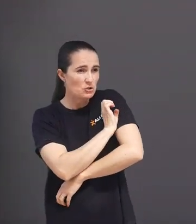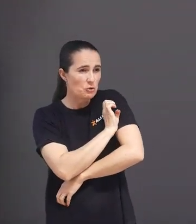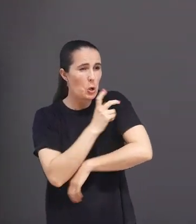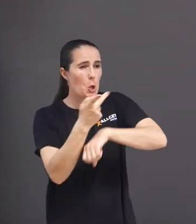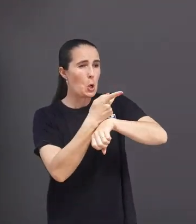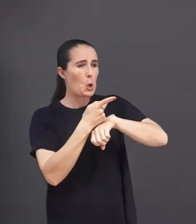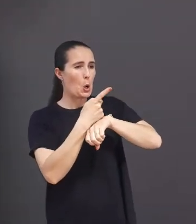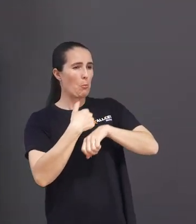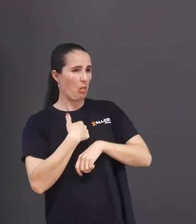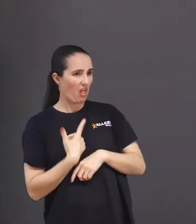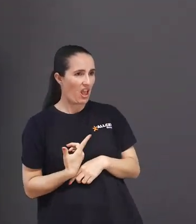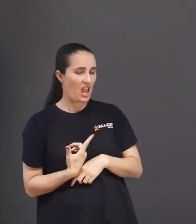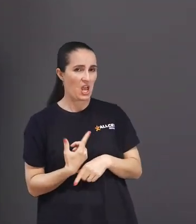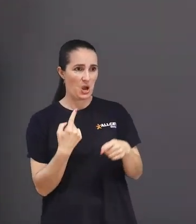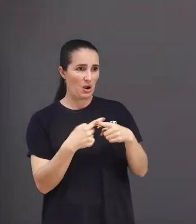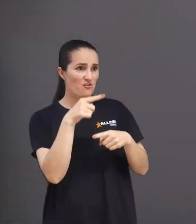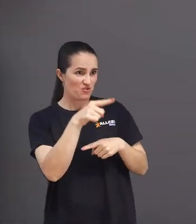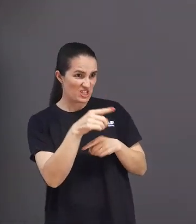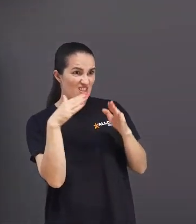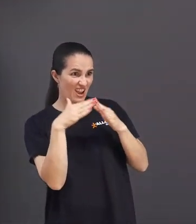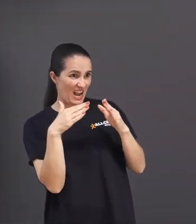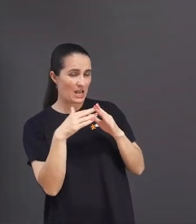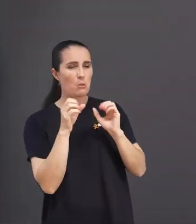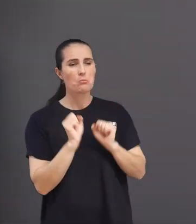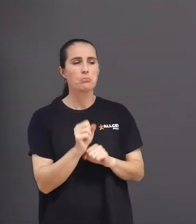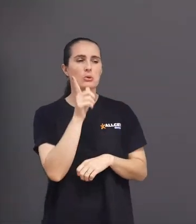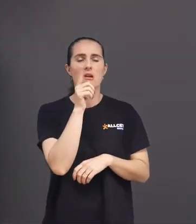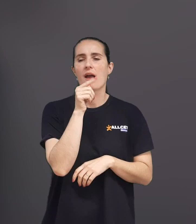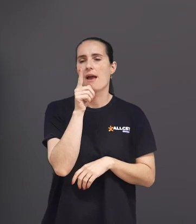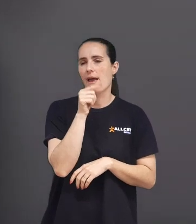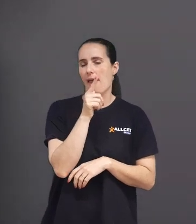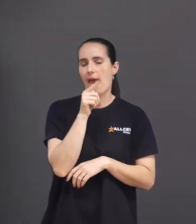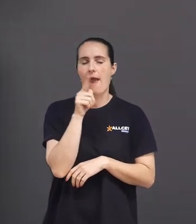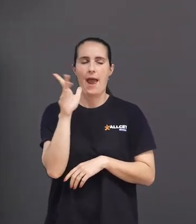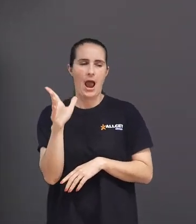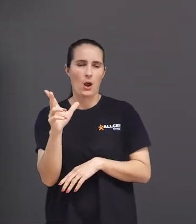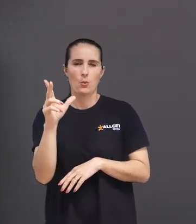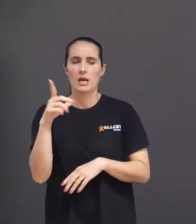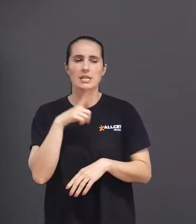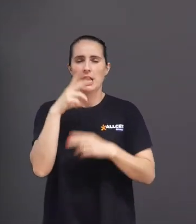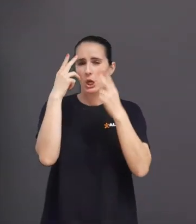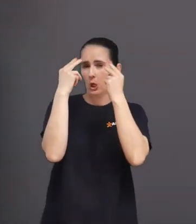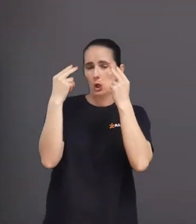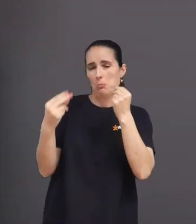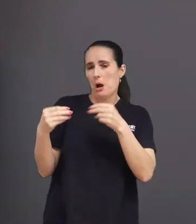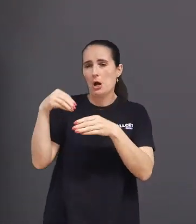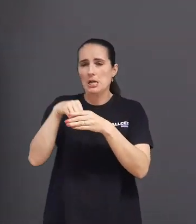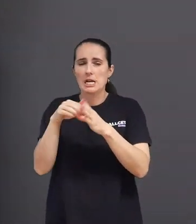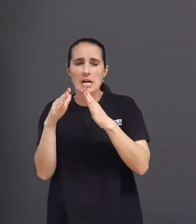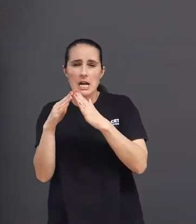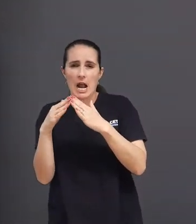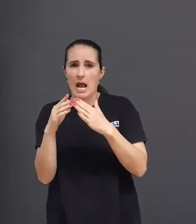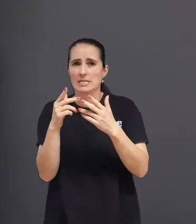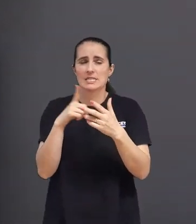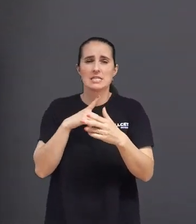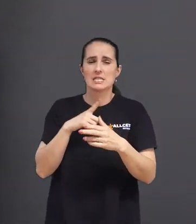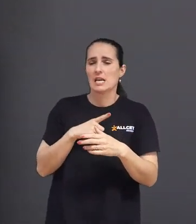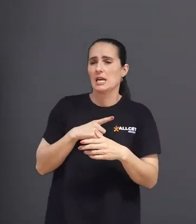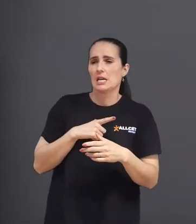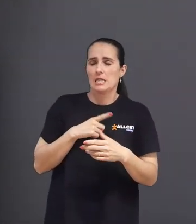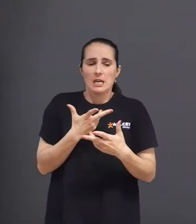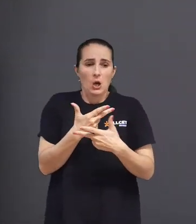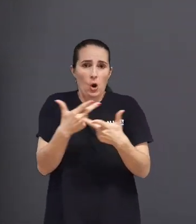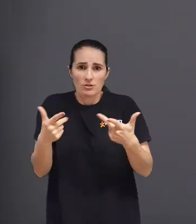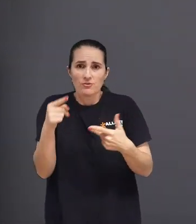você estava em casa, você podia ter pego água lá. Tem bebedouros, tem torneiras, tem várias coisas. Você foi lá